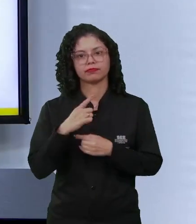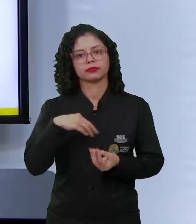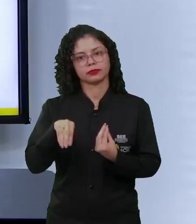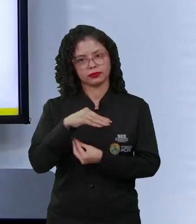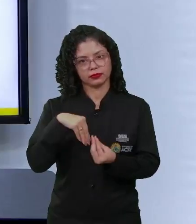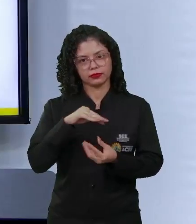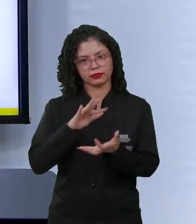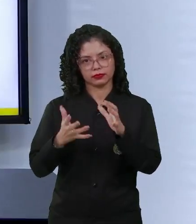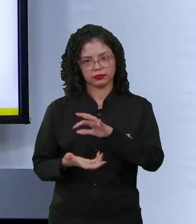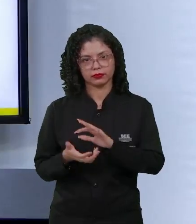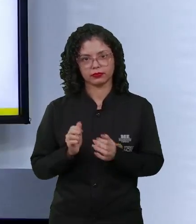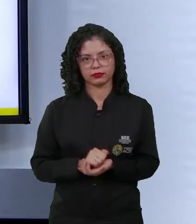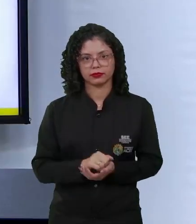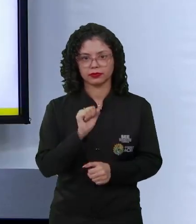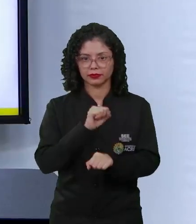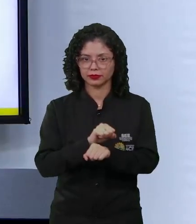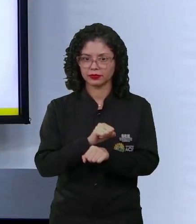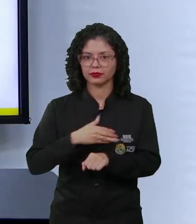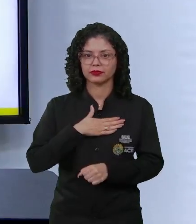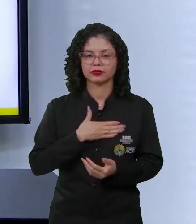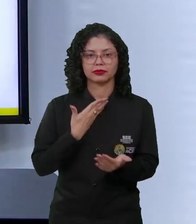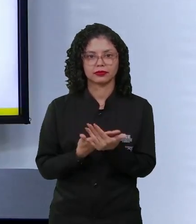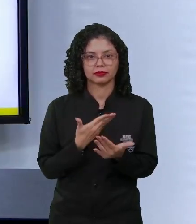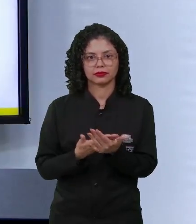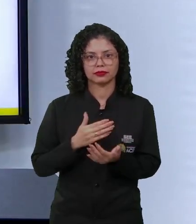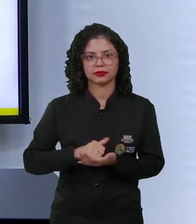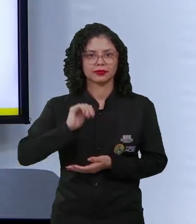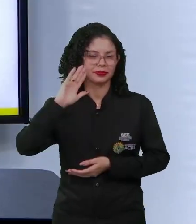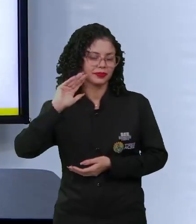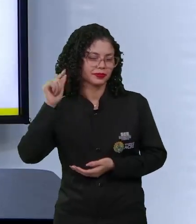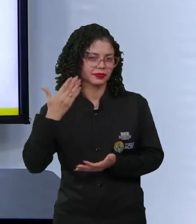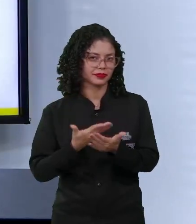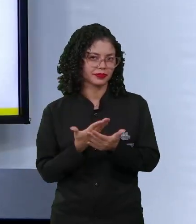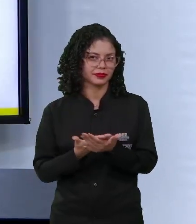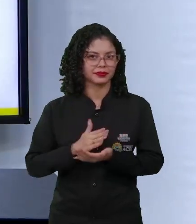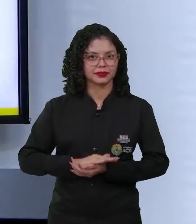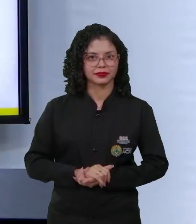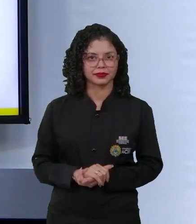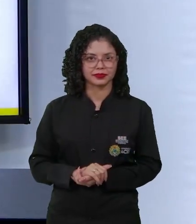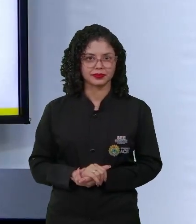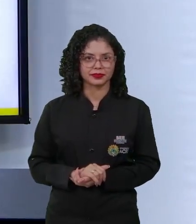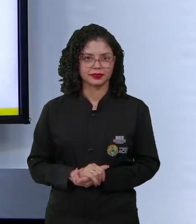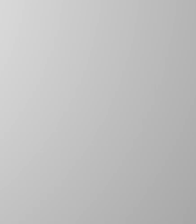que envolvem o mundo todo. Eu espero que vocês tenham gostado da aula. Até a próxima. Tchau, tchau.